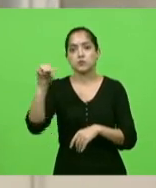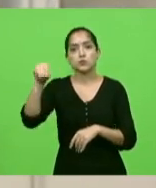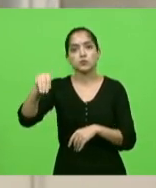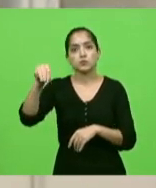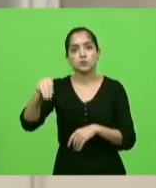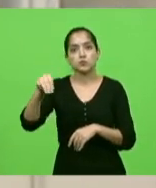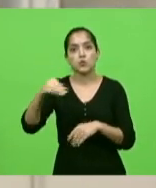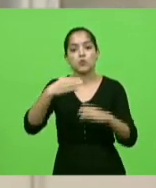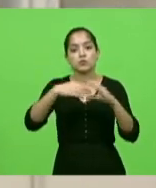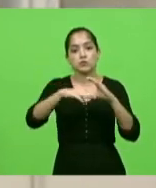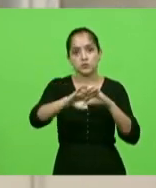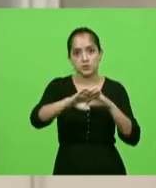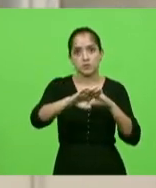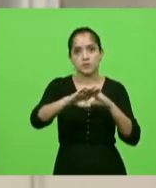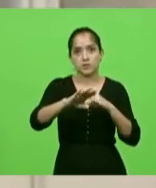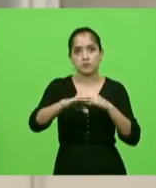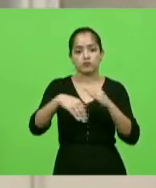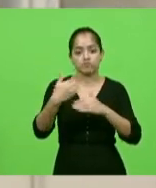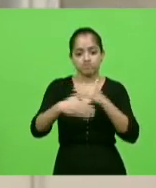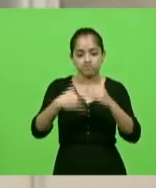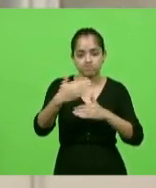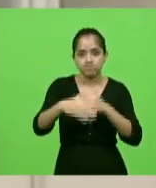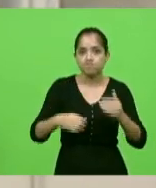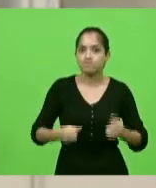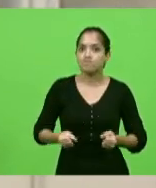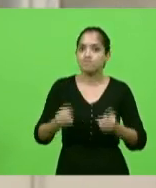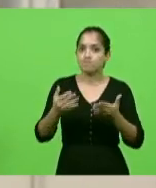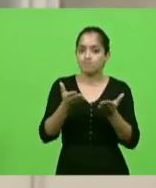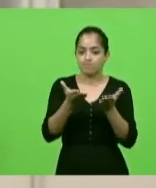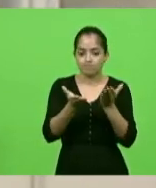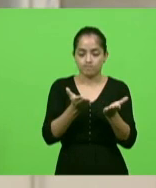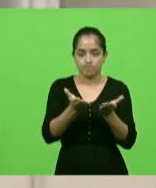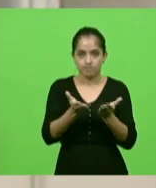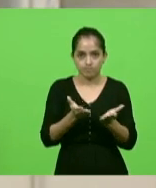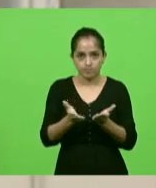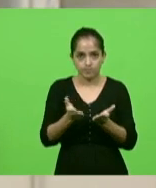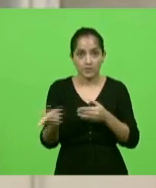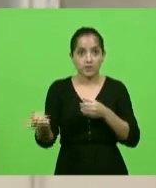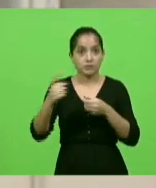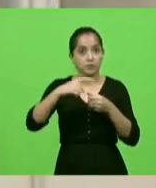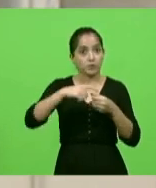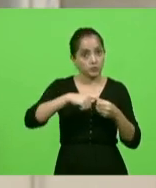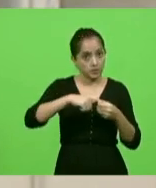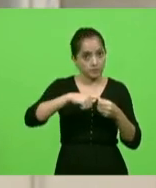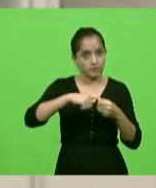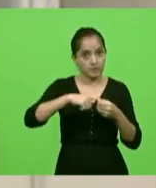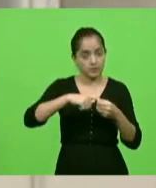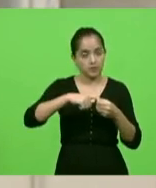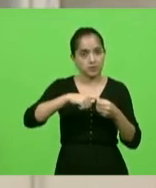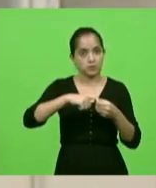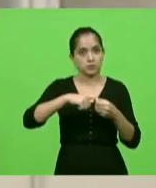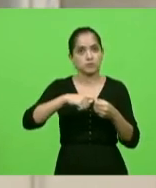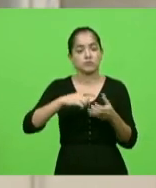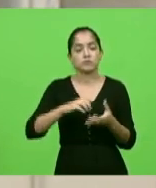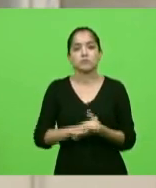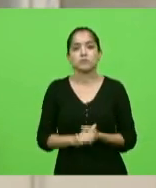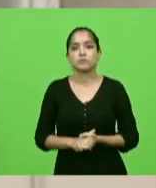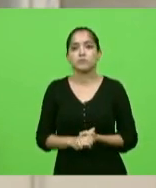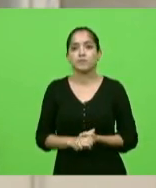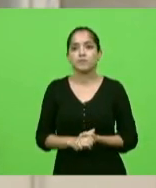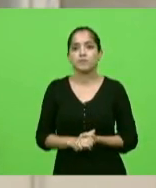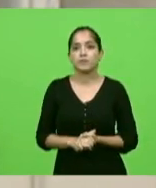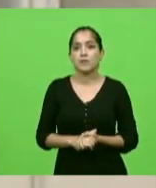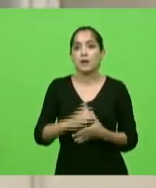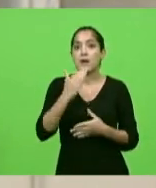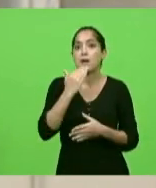Deus o encaminhamento para os trâmites de dispensa de licitação o qual foi devolvido 17:12 do mesmo dia